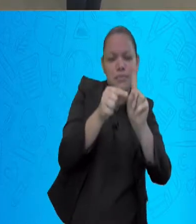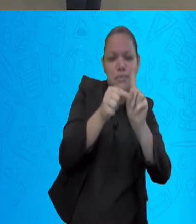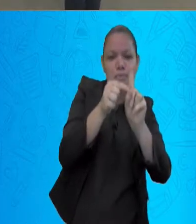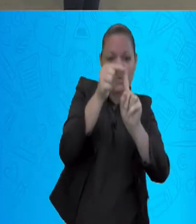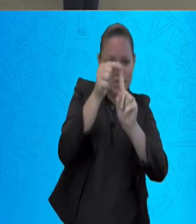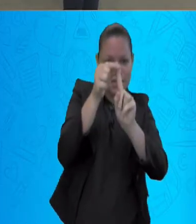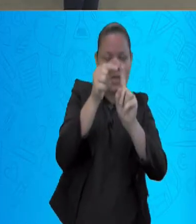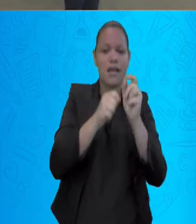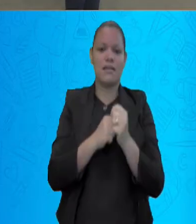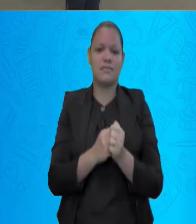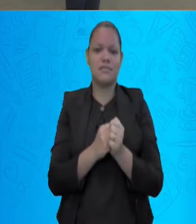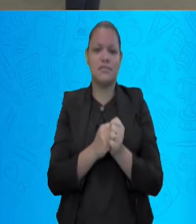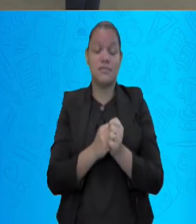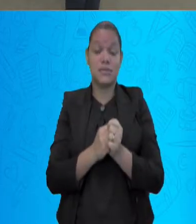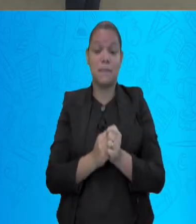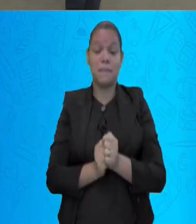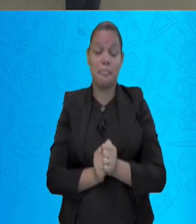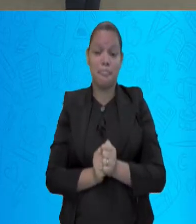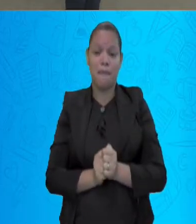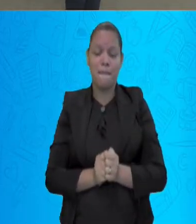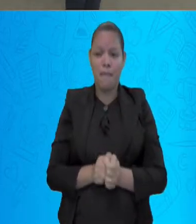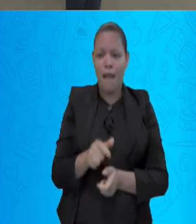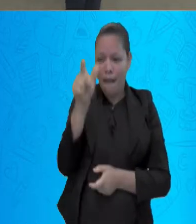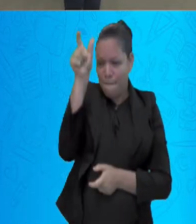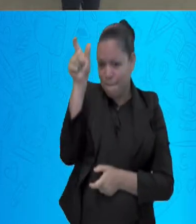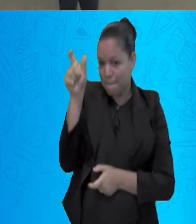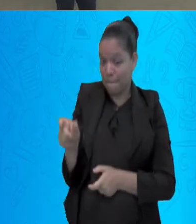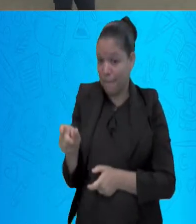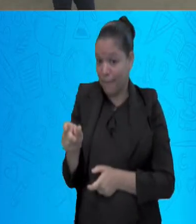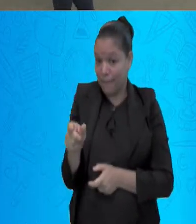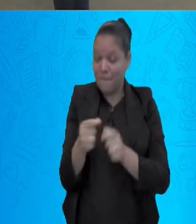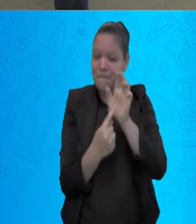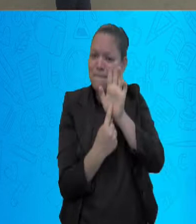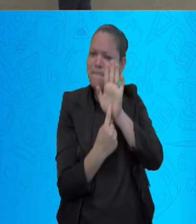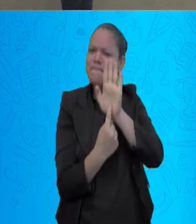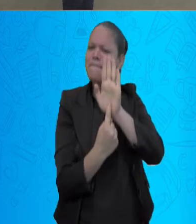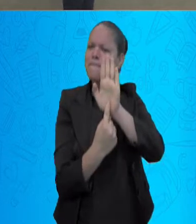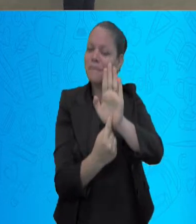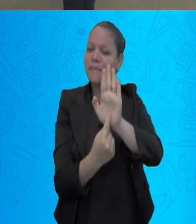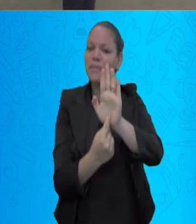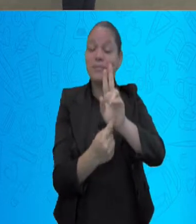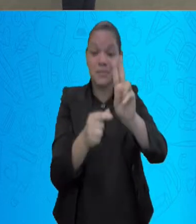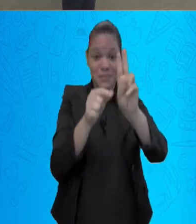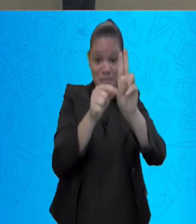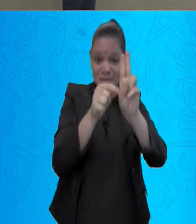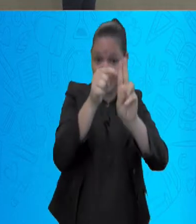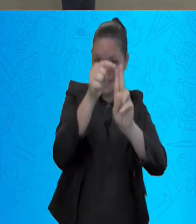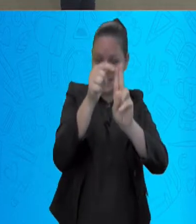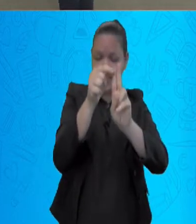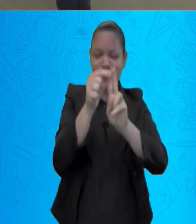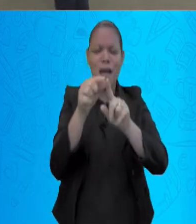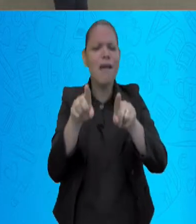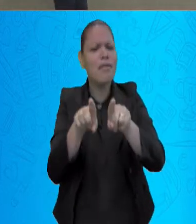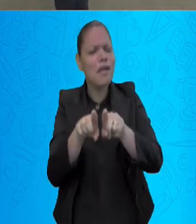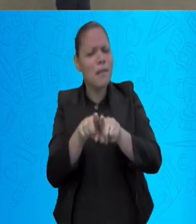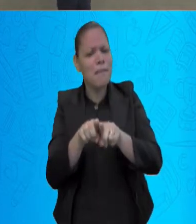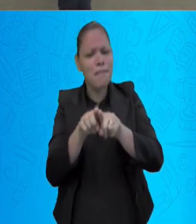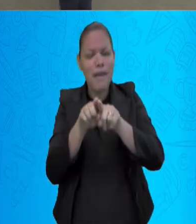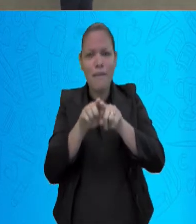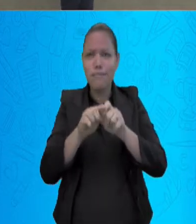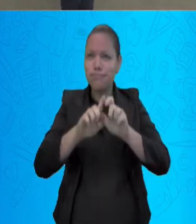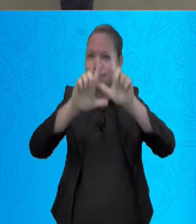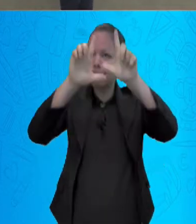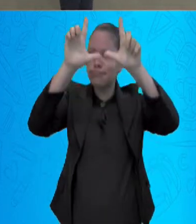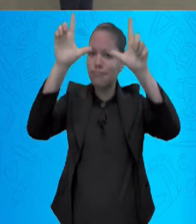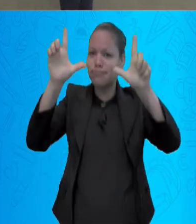barra, ela representa as dezenas, a casa das unidades simples. Nós temos a placa, onde nós vamos